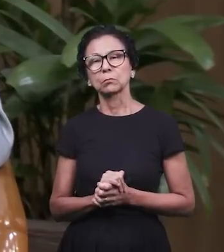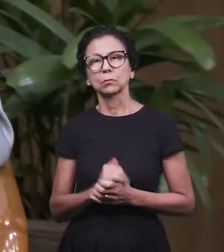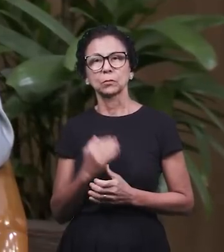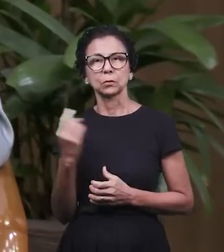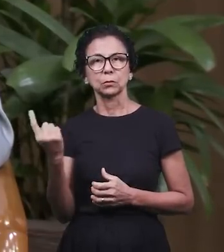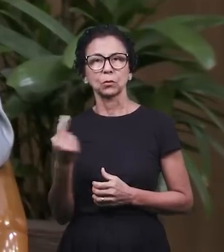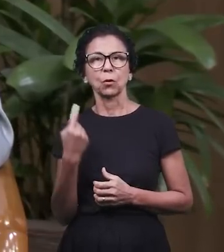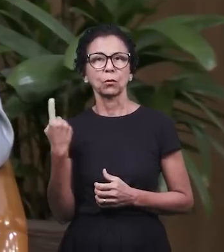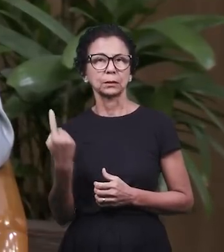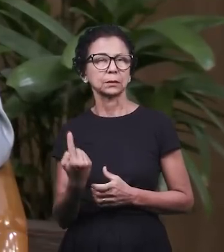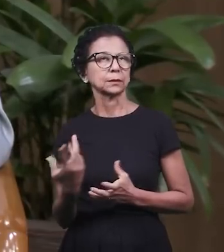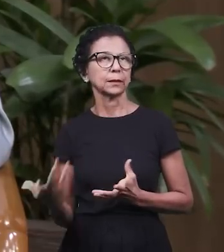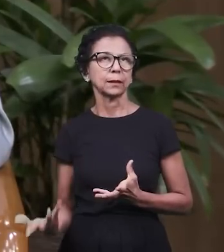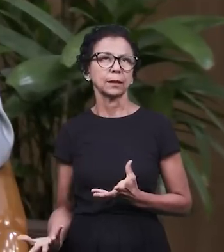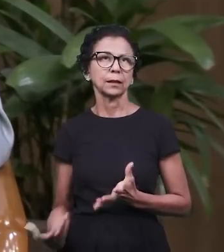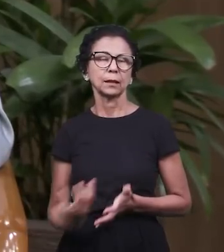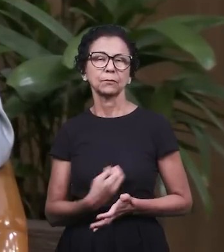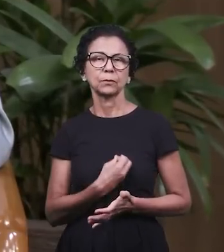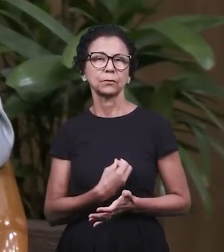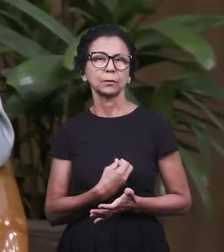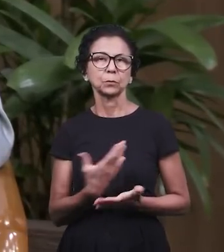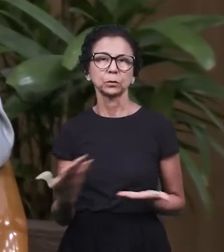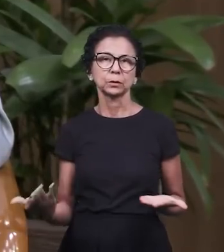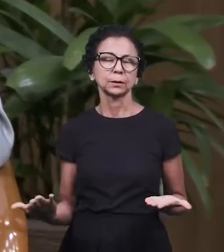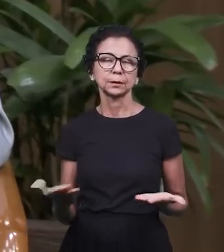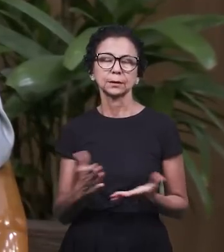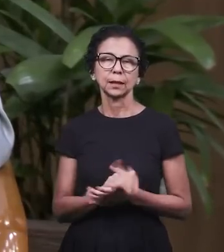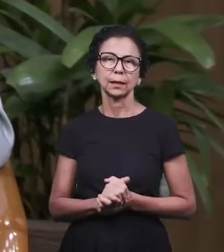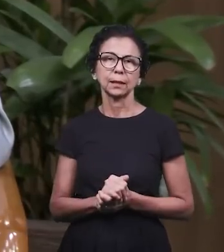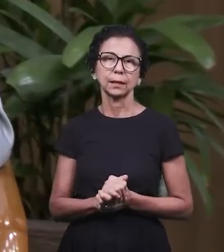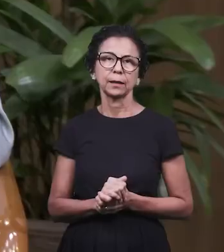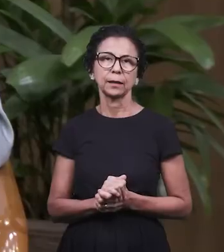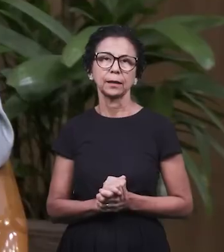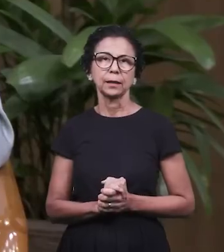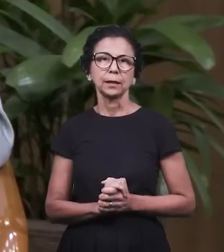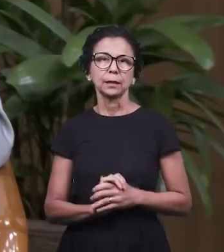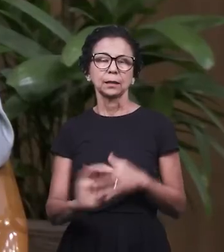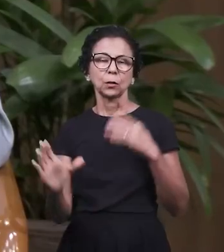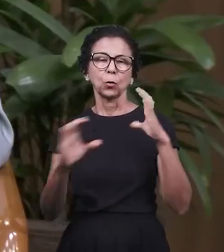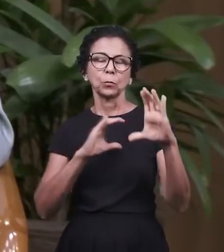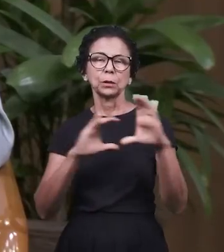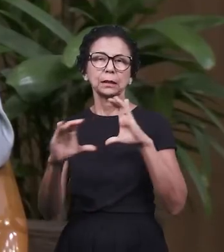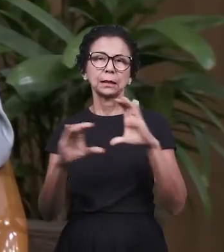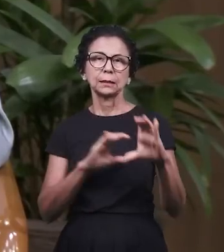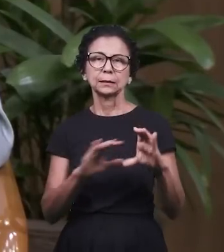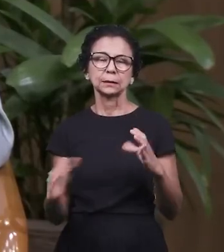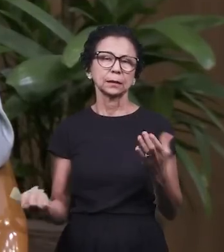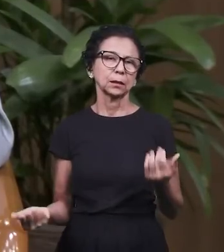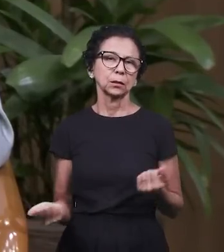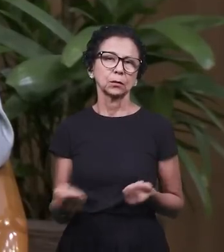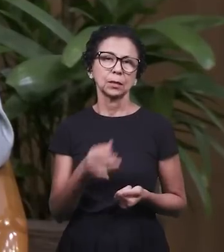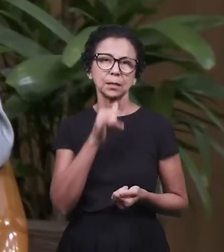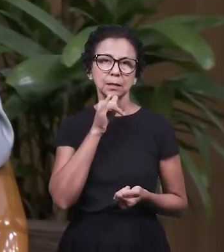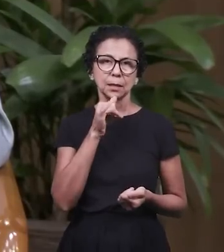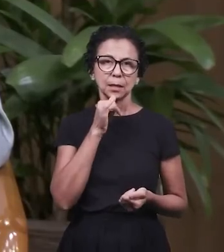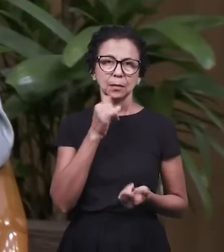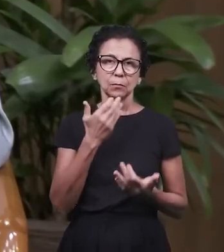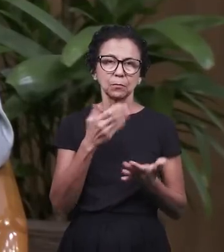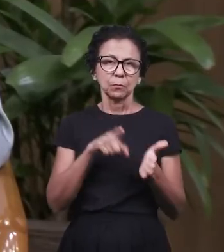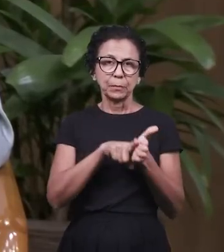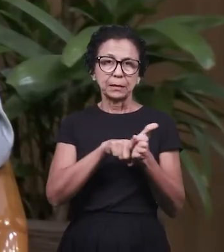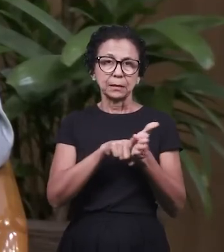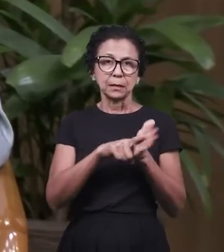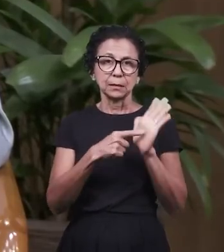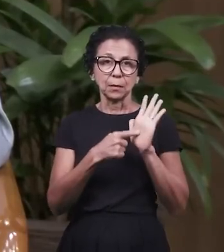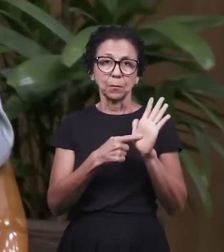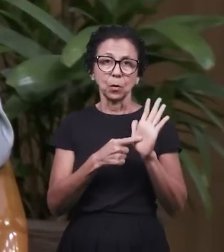impressionante, né? Inclusive há estudos que mostram que a quantidade de informação que uma criança tem hoje,